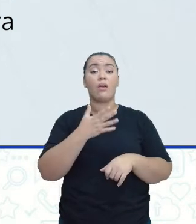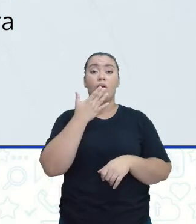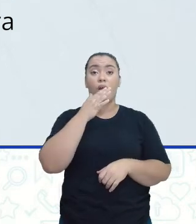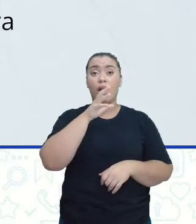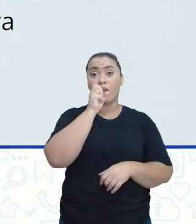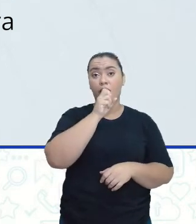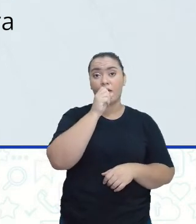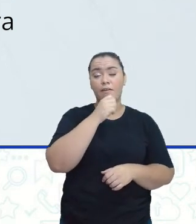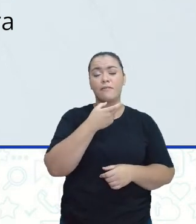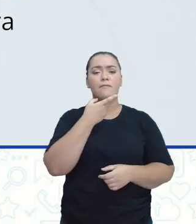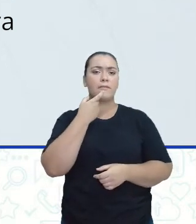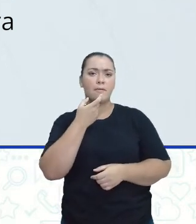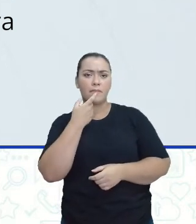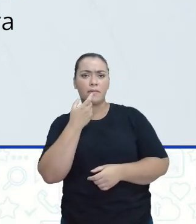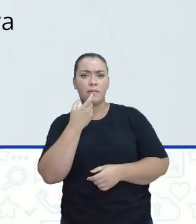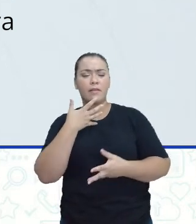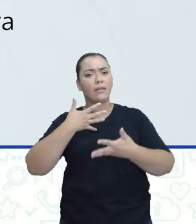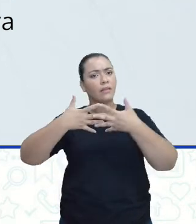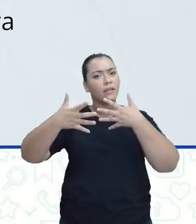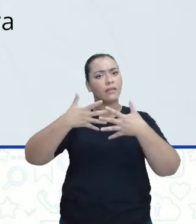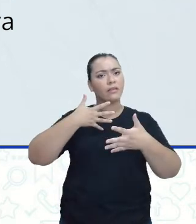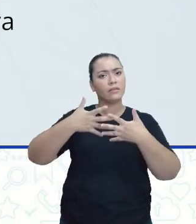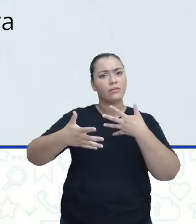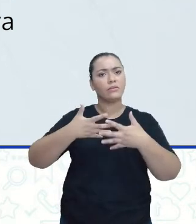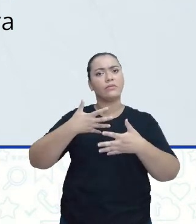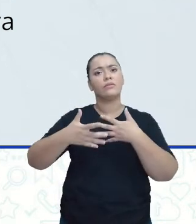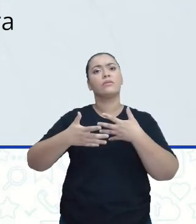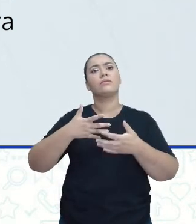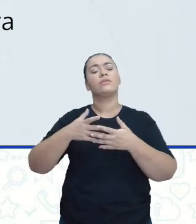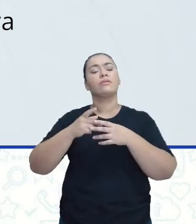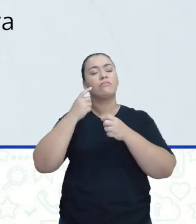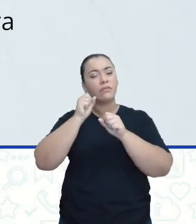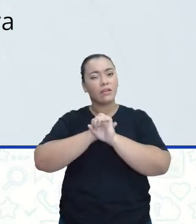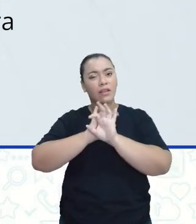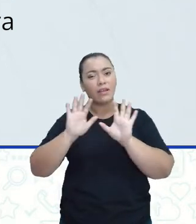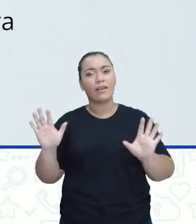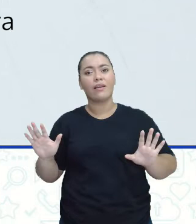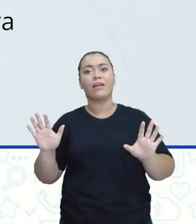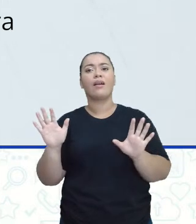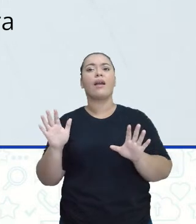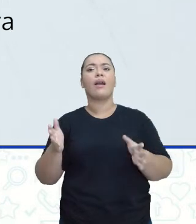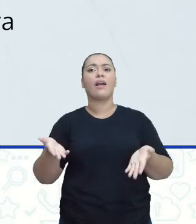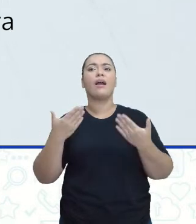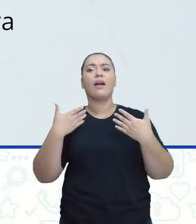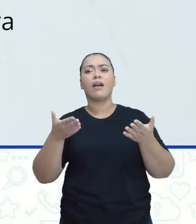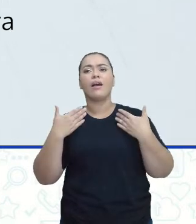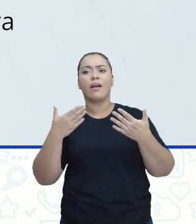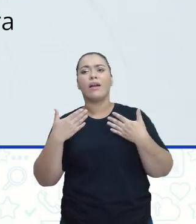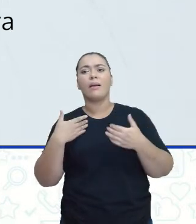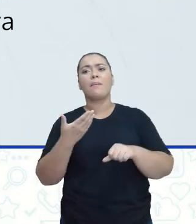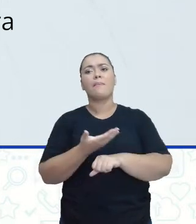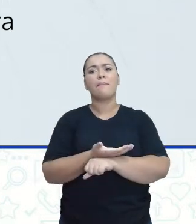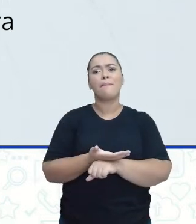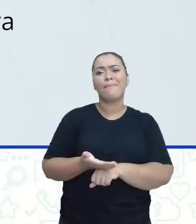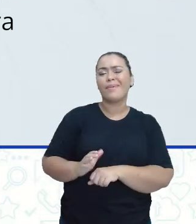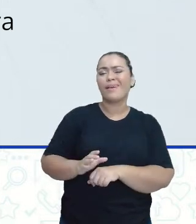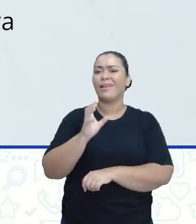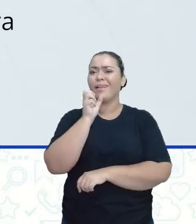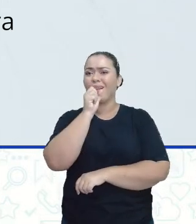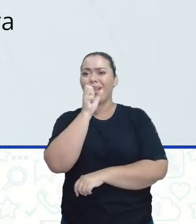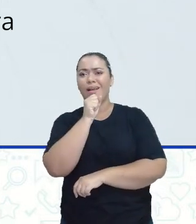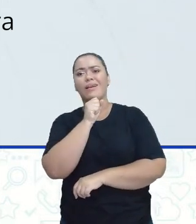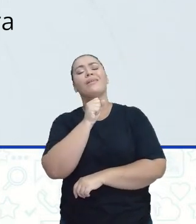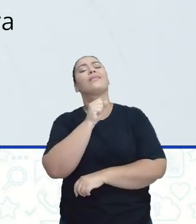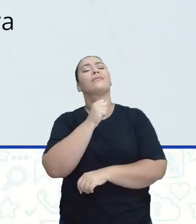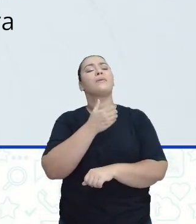alaranjados, avermelhados, translúcido, nítido, d'água, de verão, clara, azul, brancas,